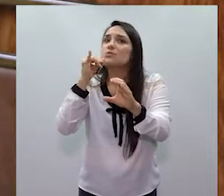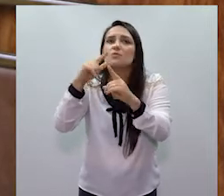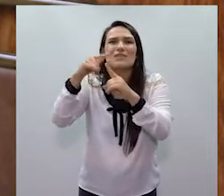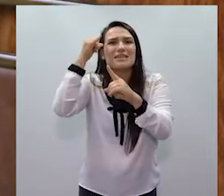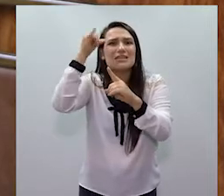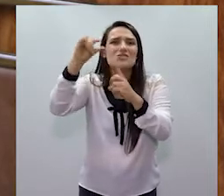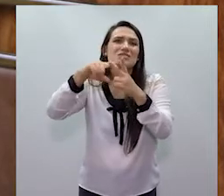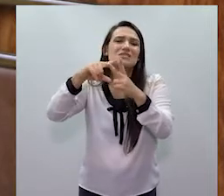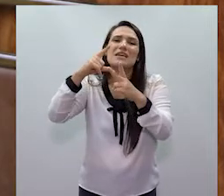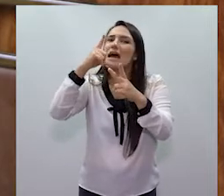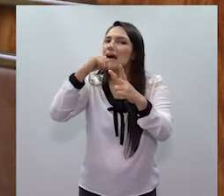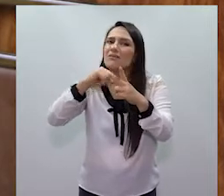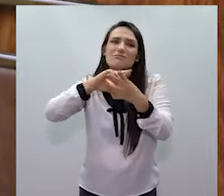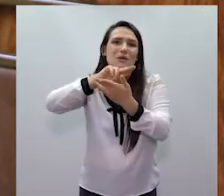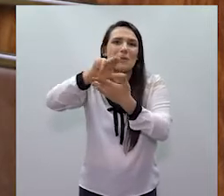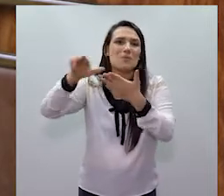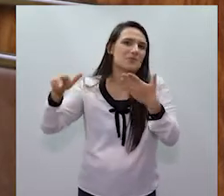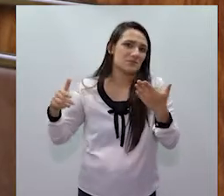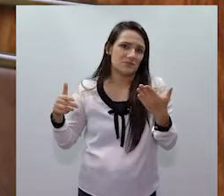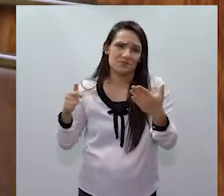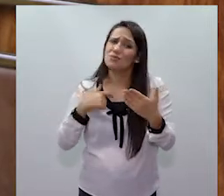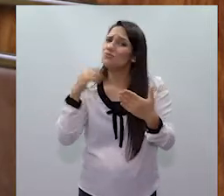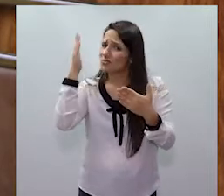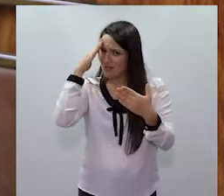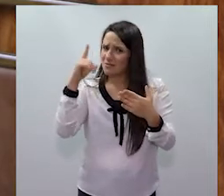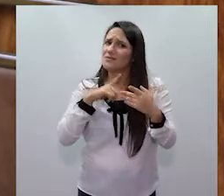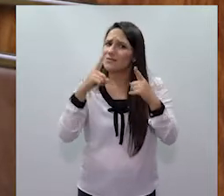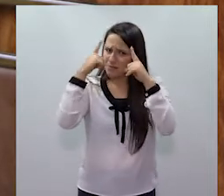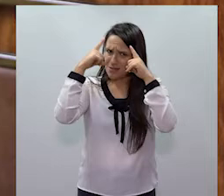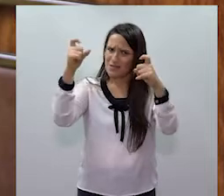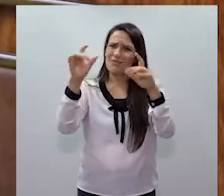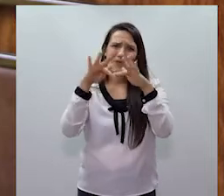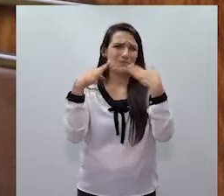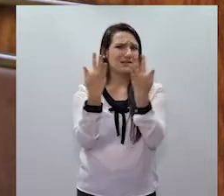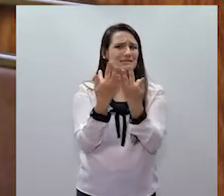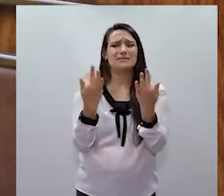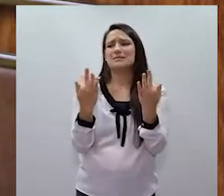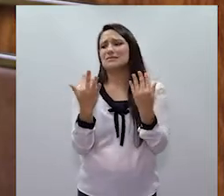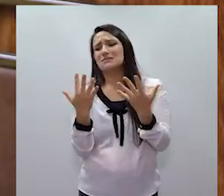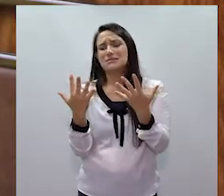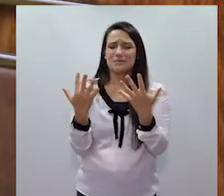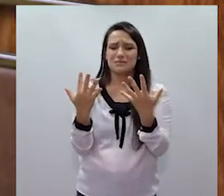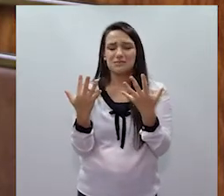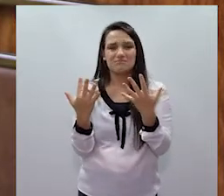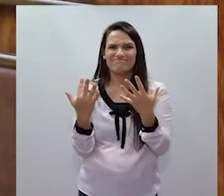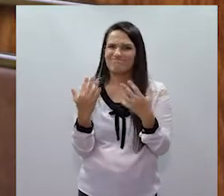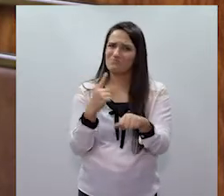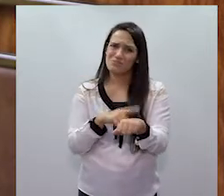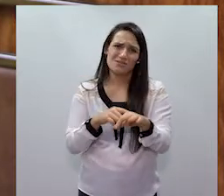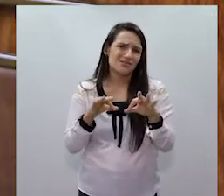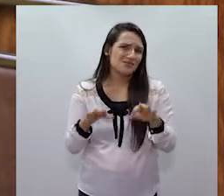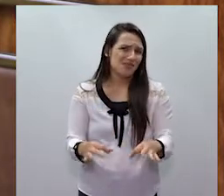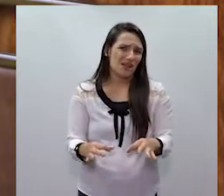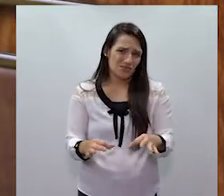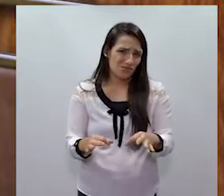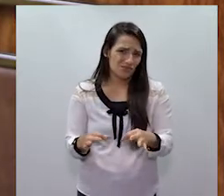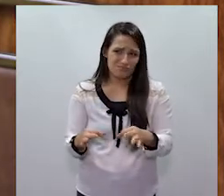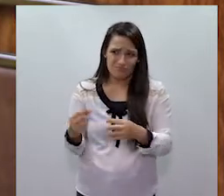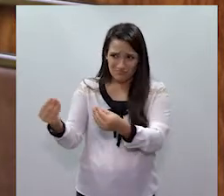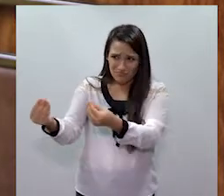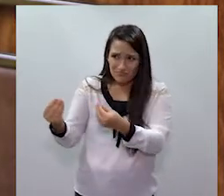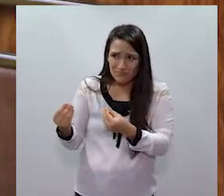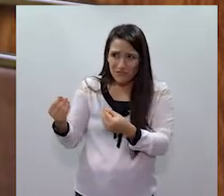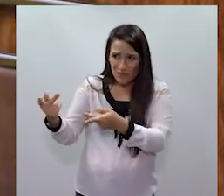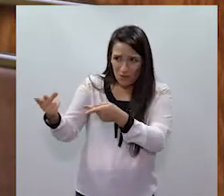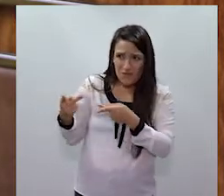traz muito estresse para a família, traz uma certa instabilidade e então esse não é o momento ideal para